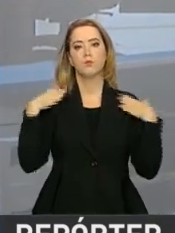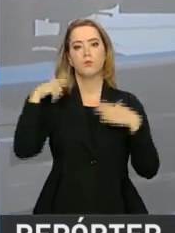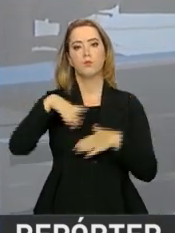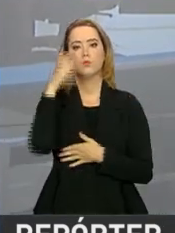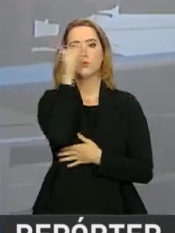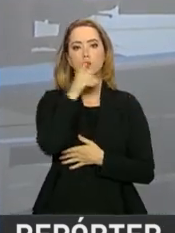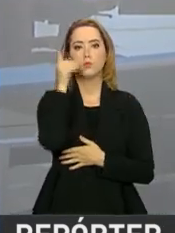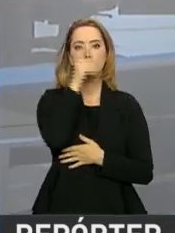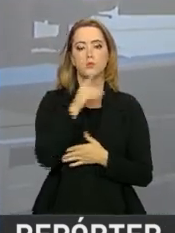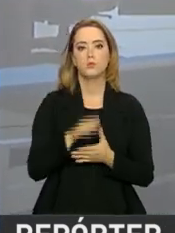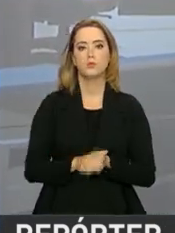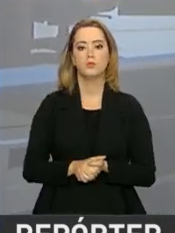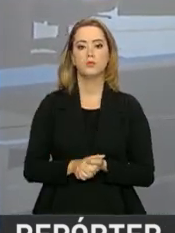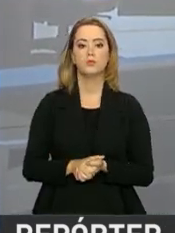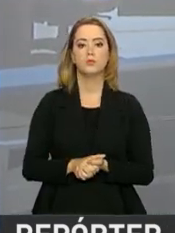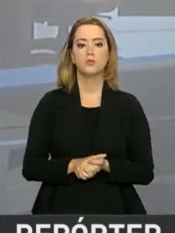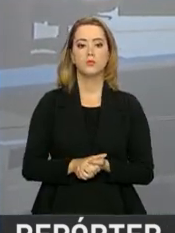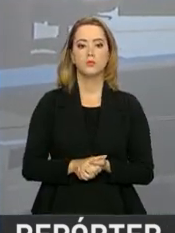com o repórter João Pedro Neto.